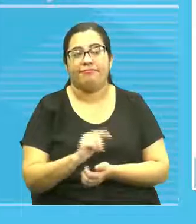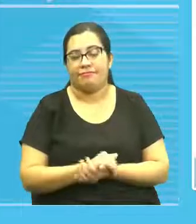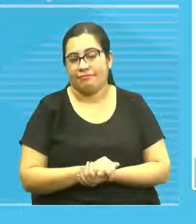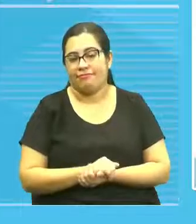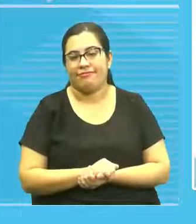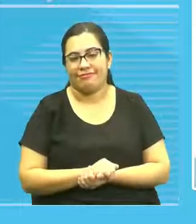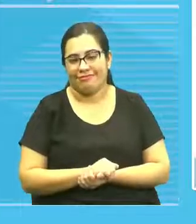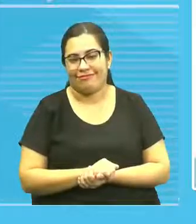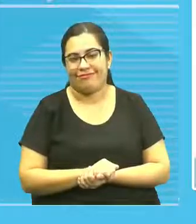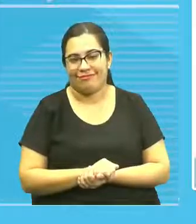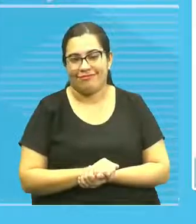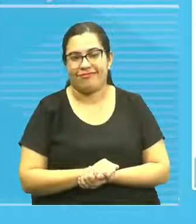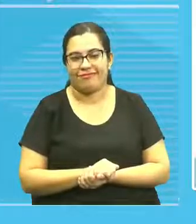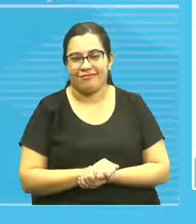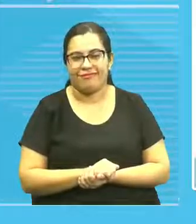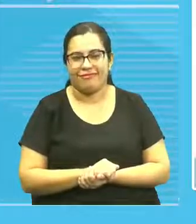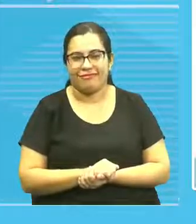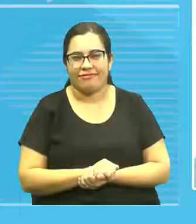Para 100 gramas de miojo.